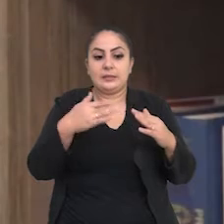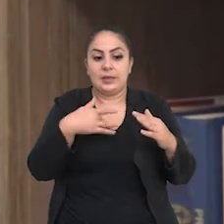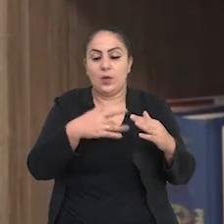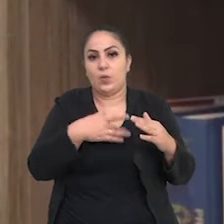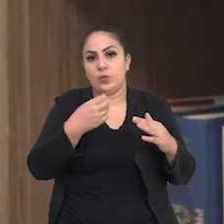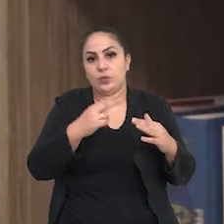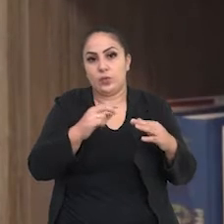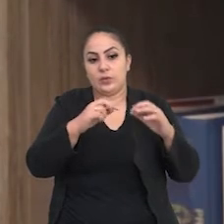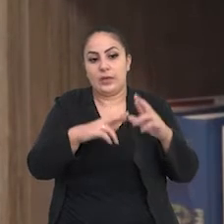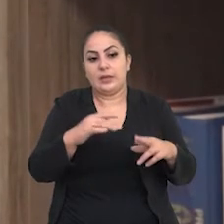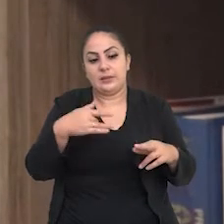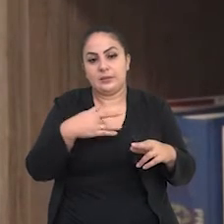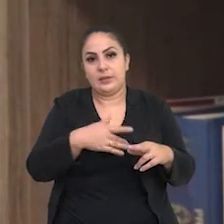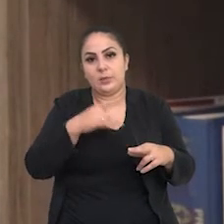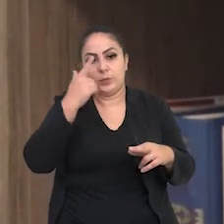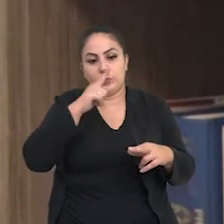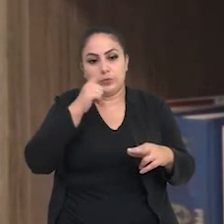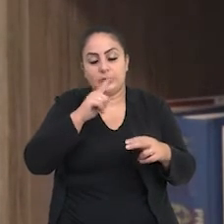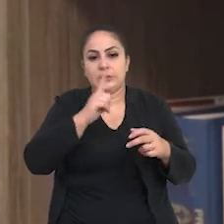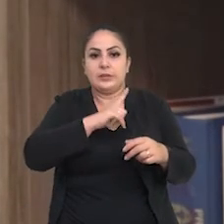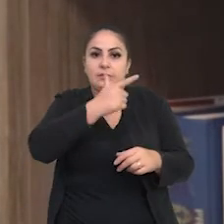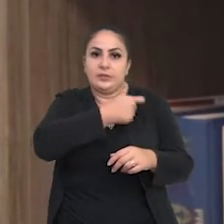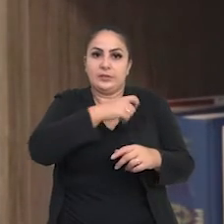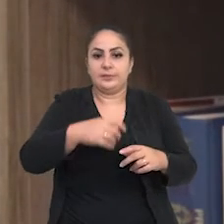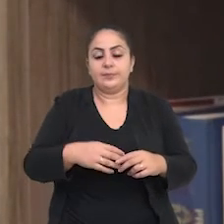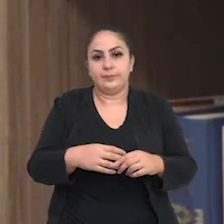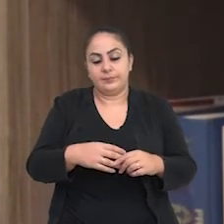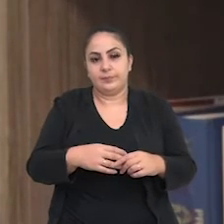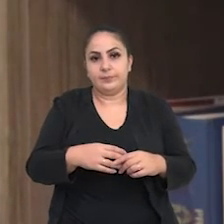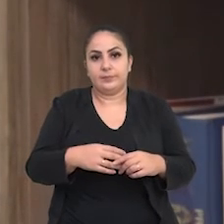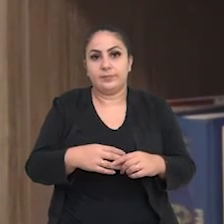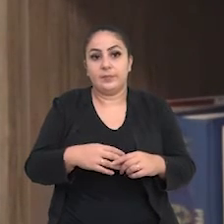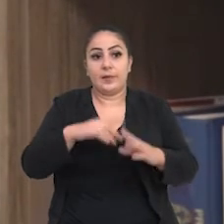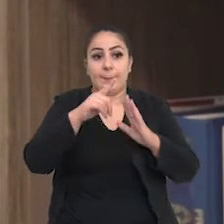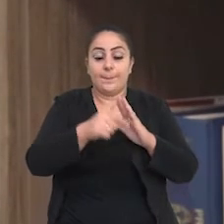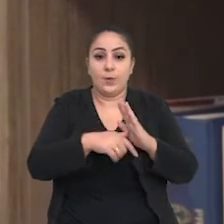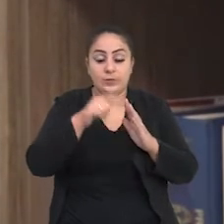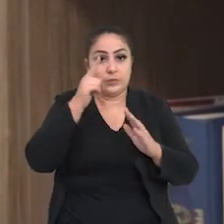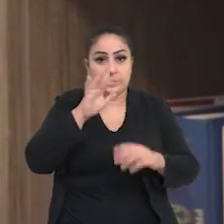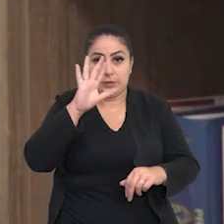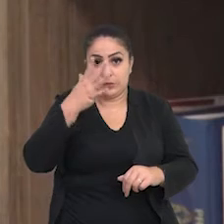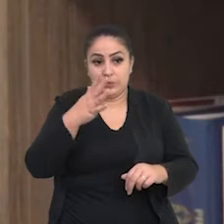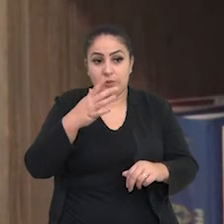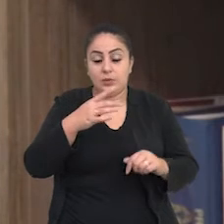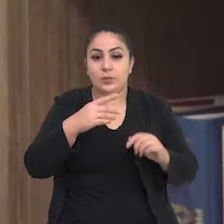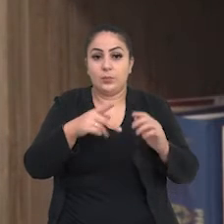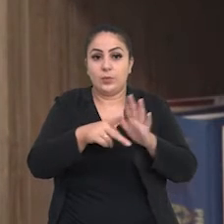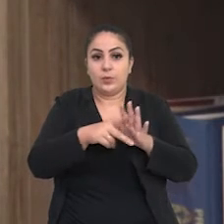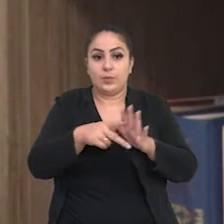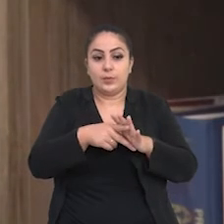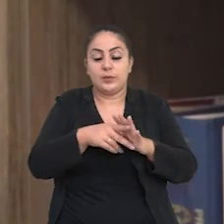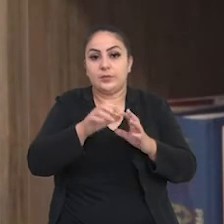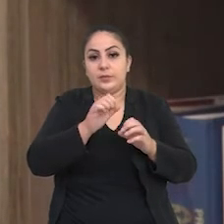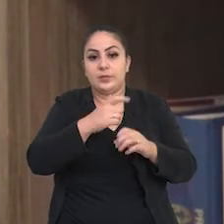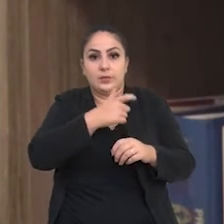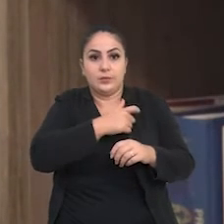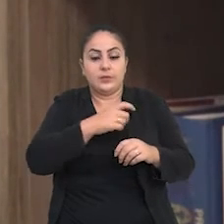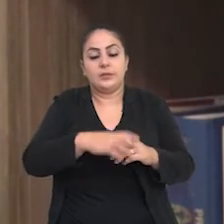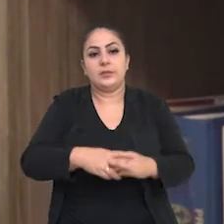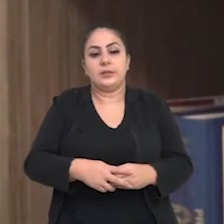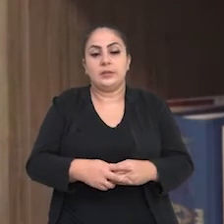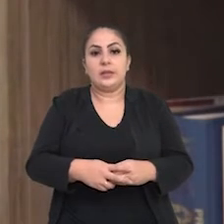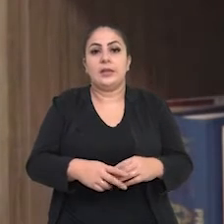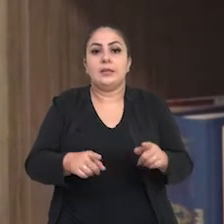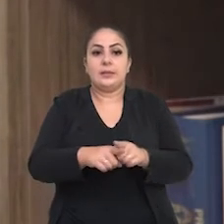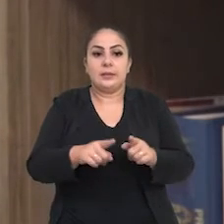de saúde ou ao setor de saúde para receber a vacinação. Após a resolução do quadro agudo da Covid,